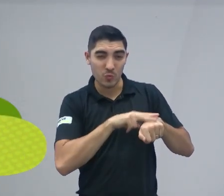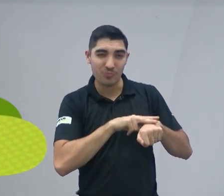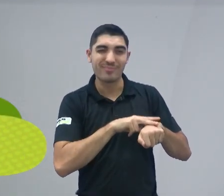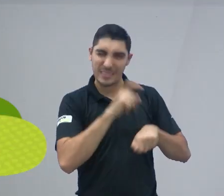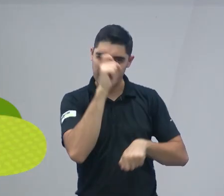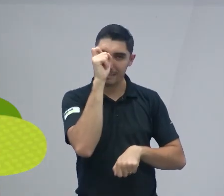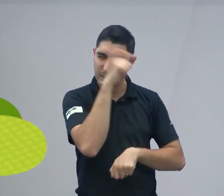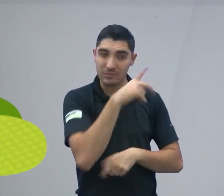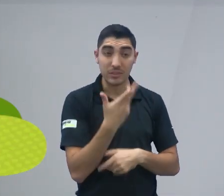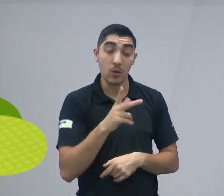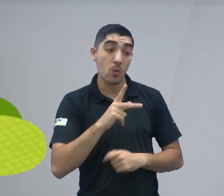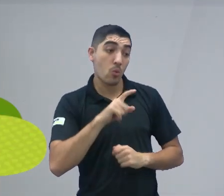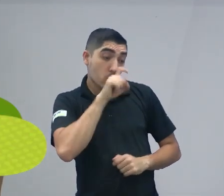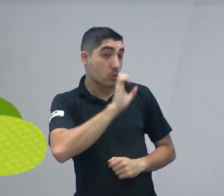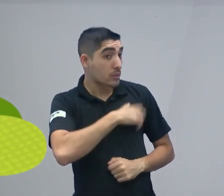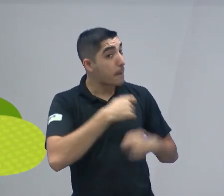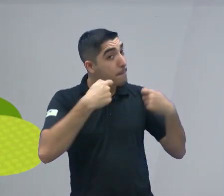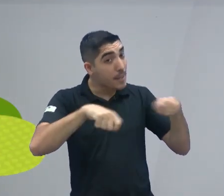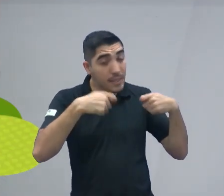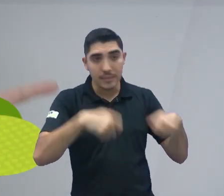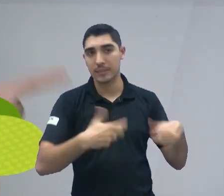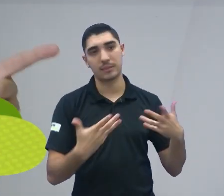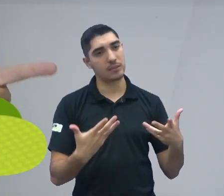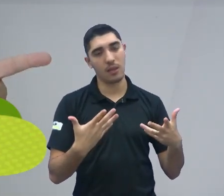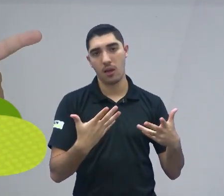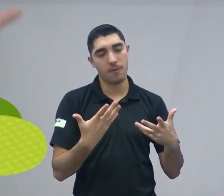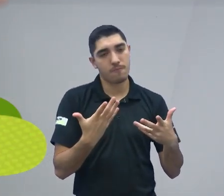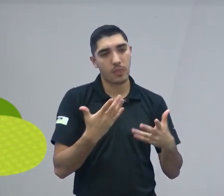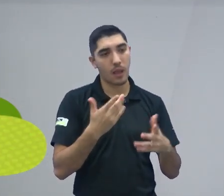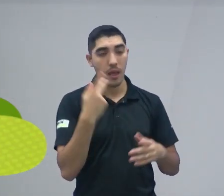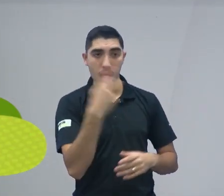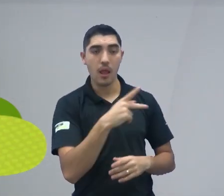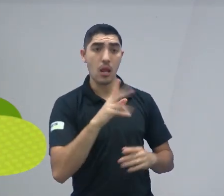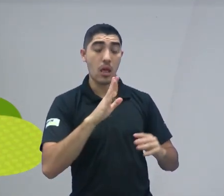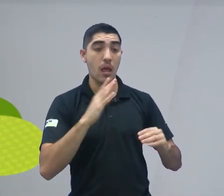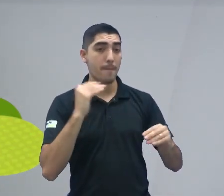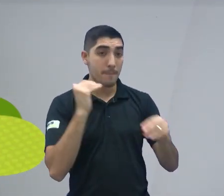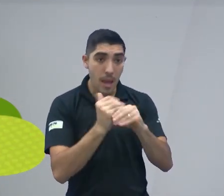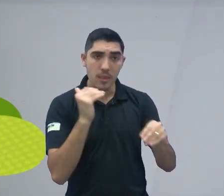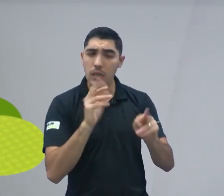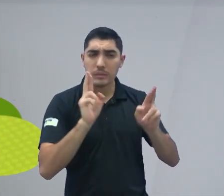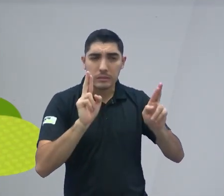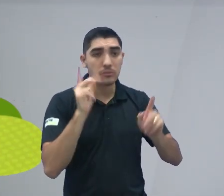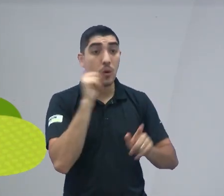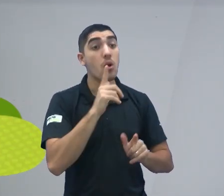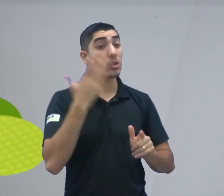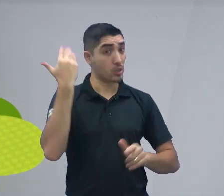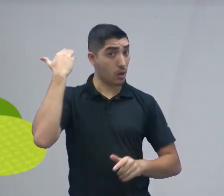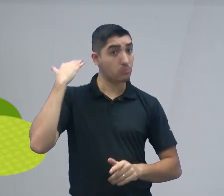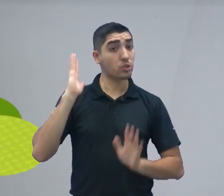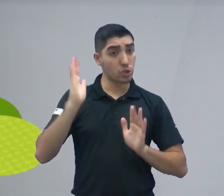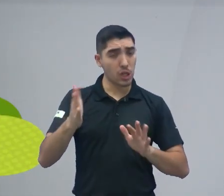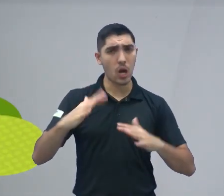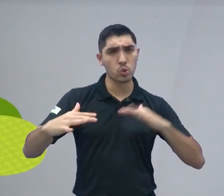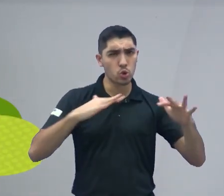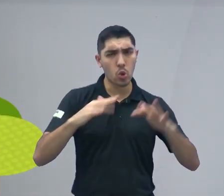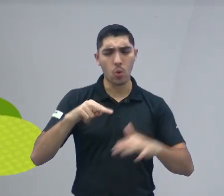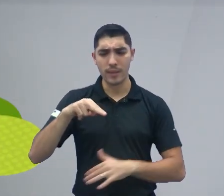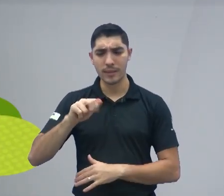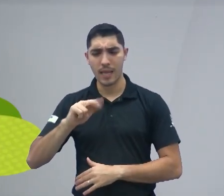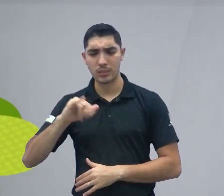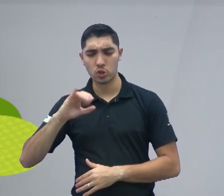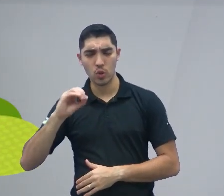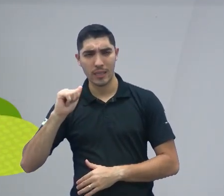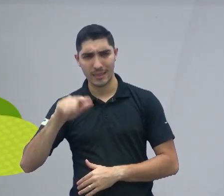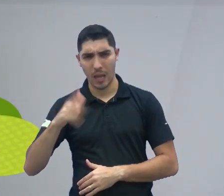que fazer a parte dele, só o empate interessa. São José que já enfrentou o Nacional outra vez na Copinha, venceu por 1-0, não me recordo agora o ano, mas São José e